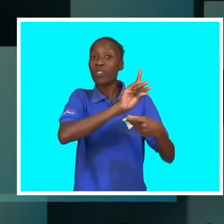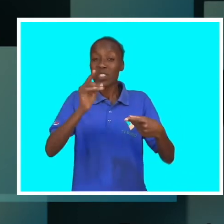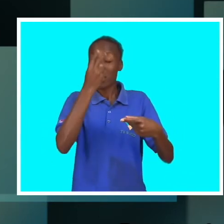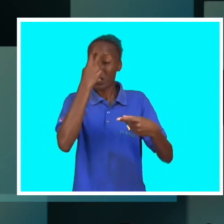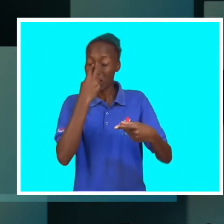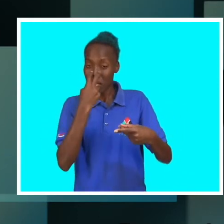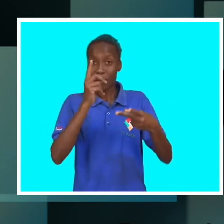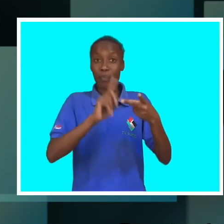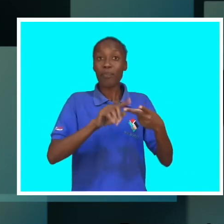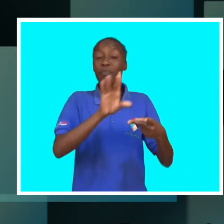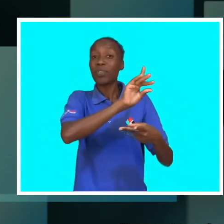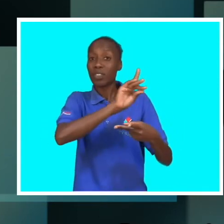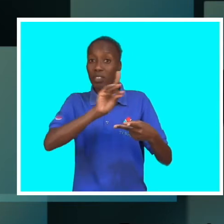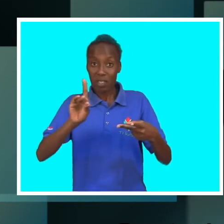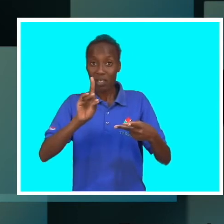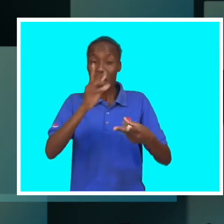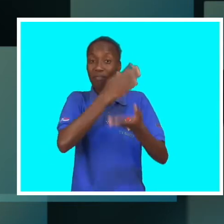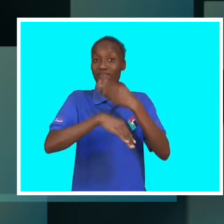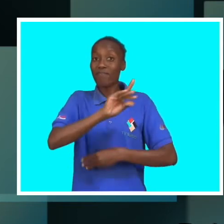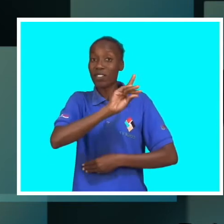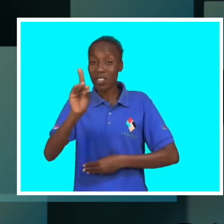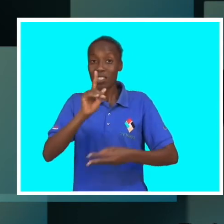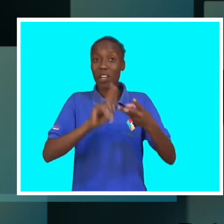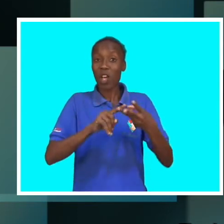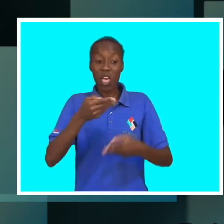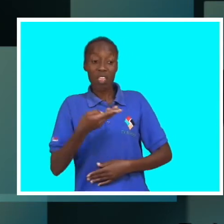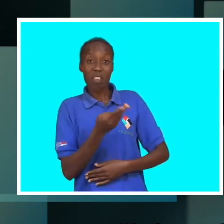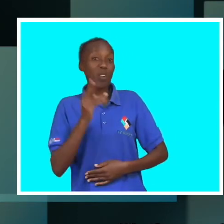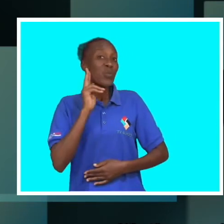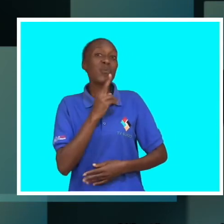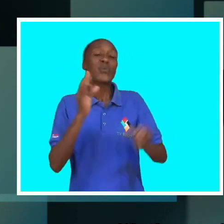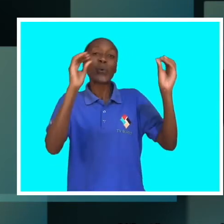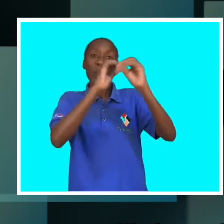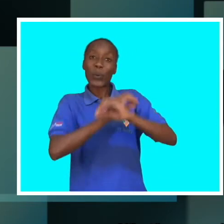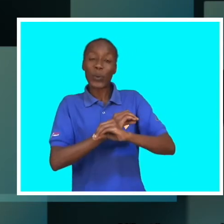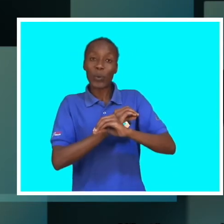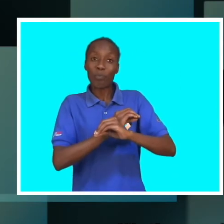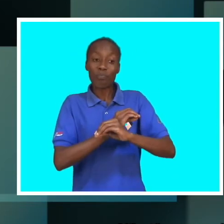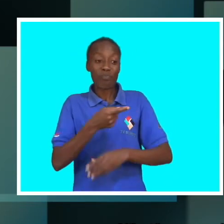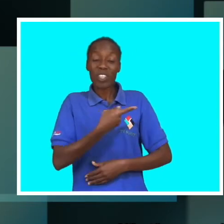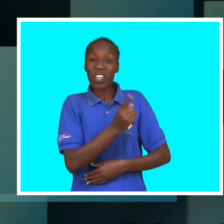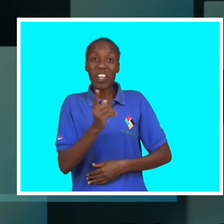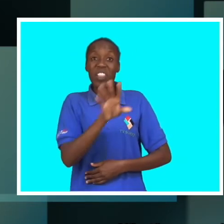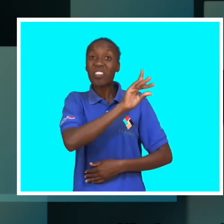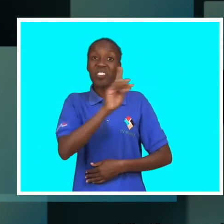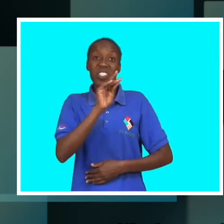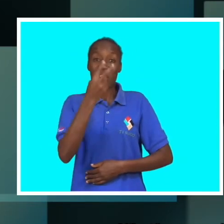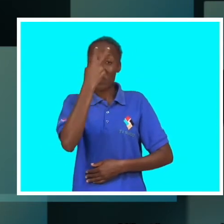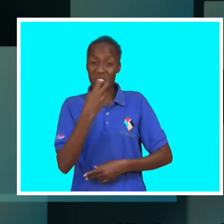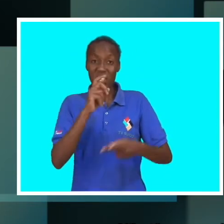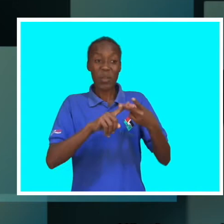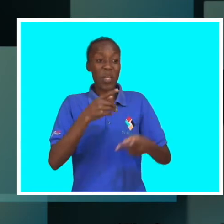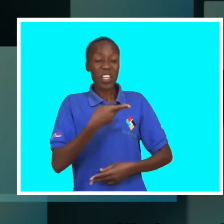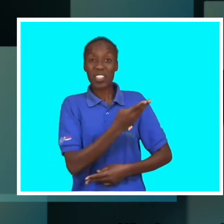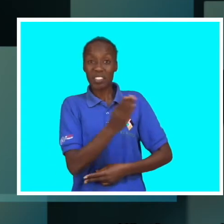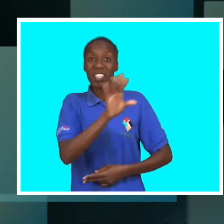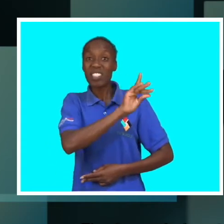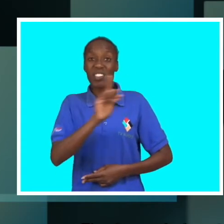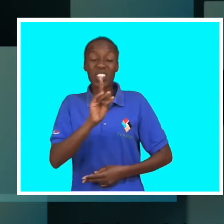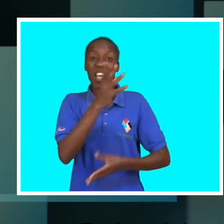visual, deficiência física. Eles não têm. Não têm nem deficiência visual, nem deficiência